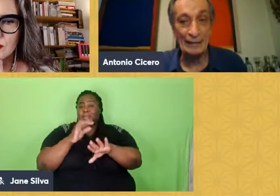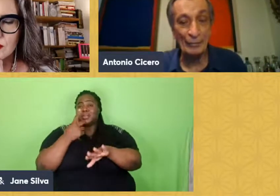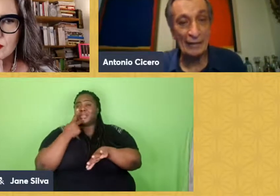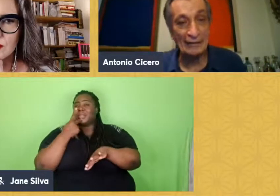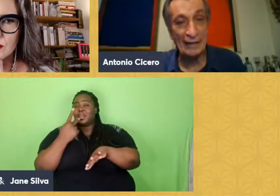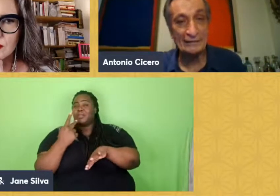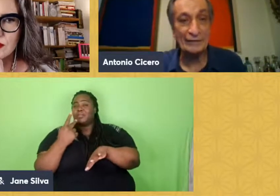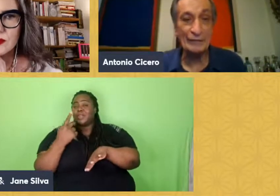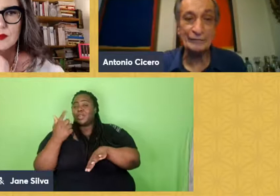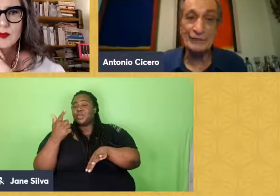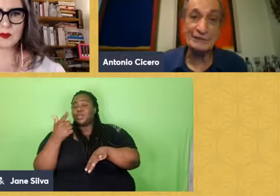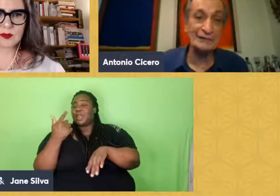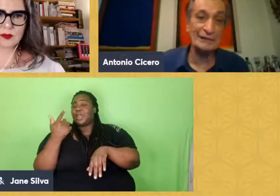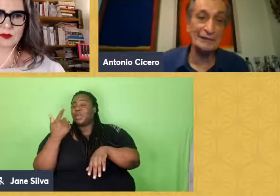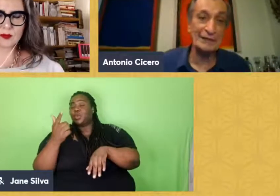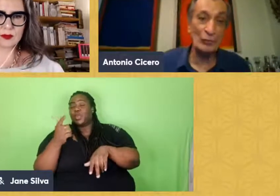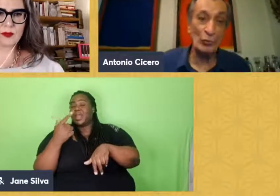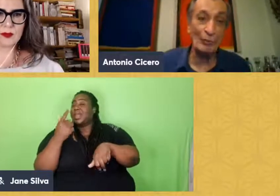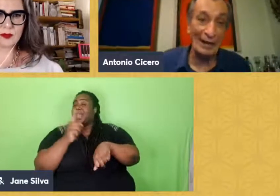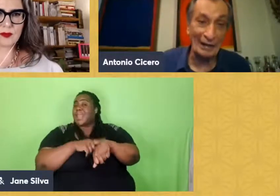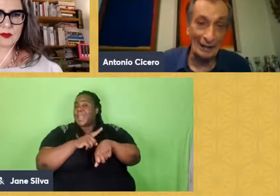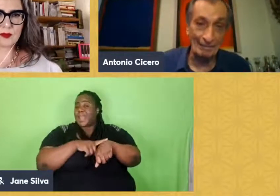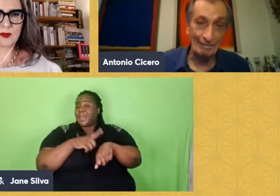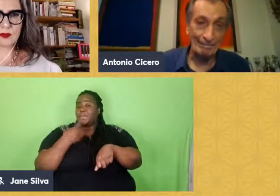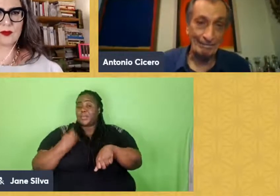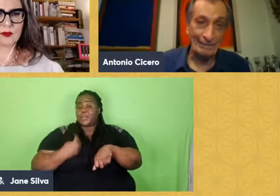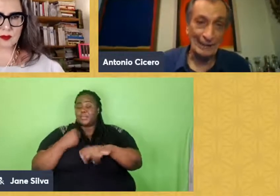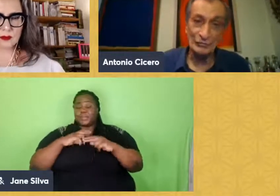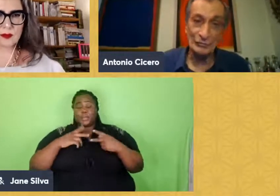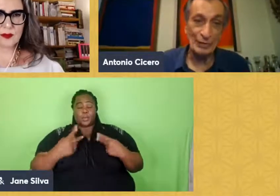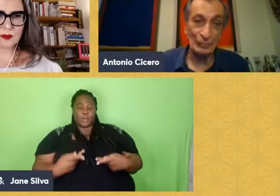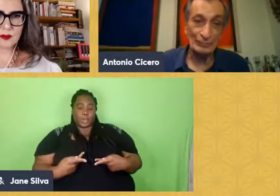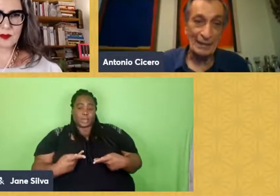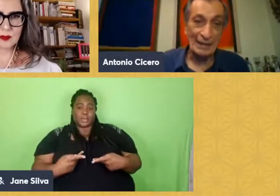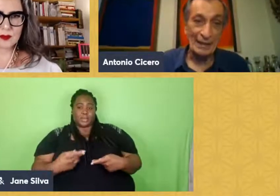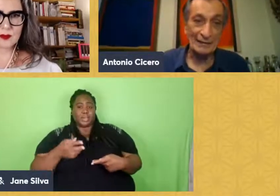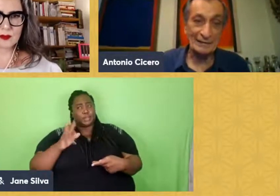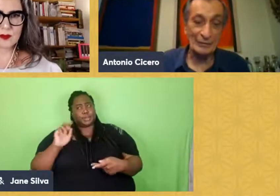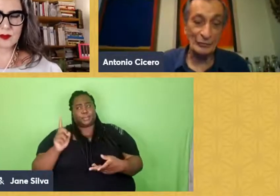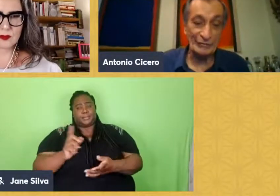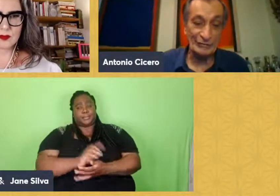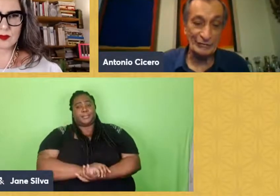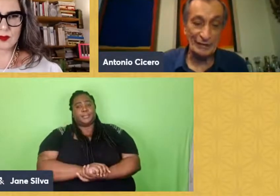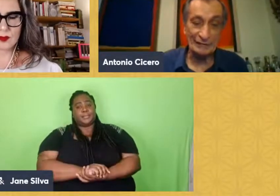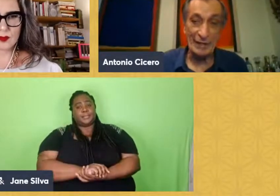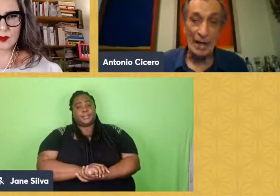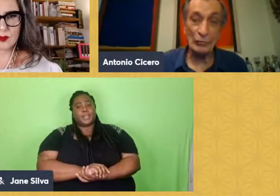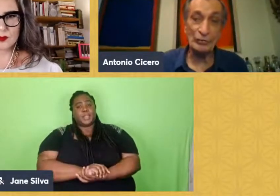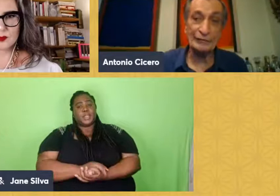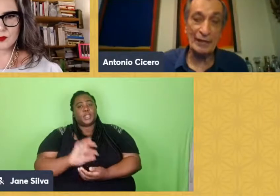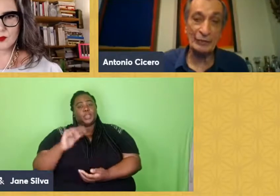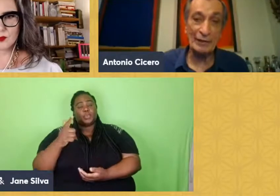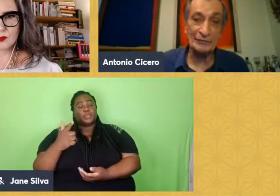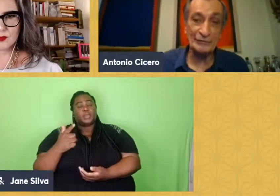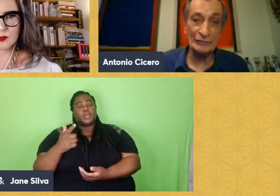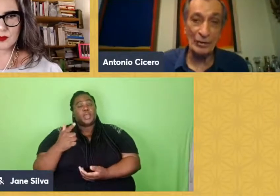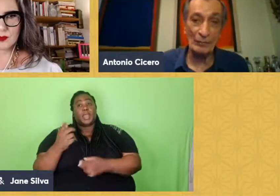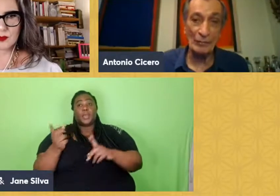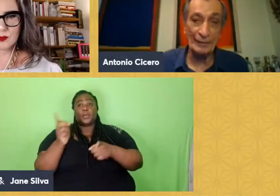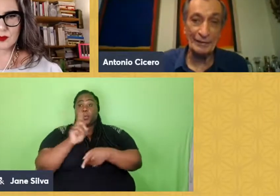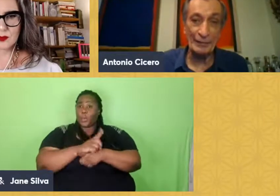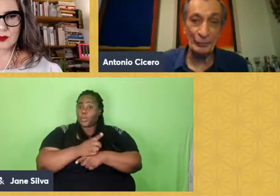da temporalidade, digamos, da existência humana. Isso não. Não existe essa. Ao contrário, eu